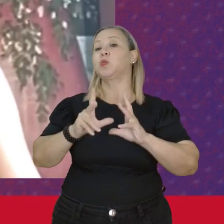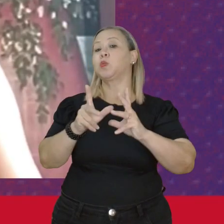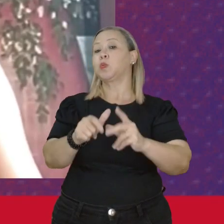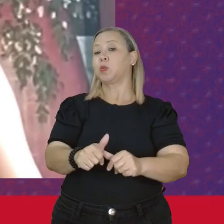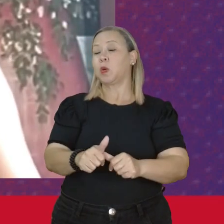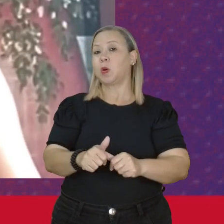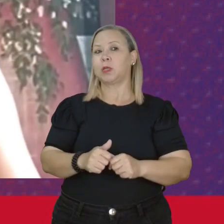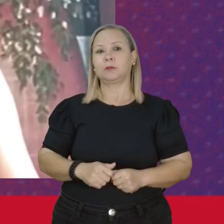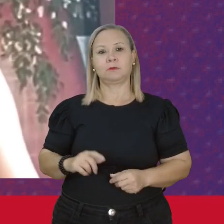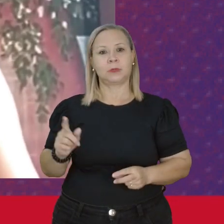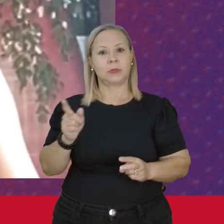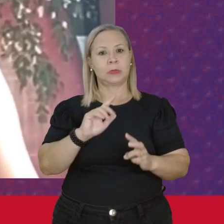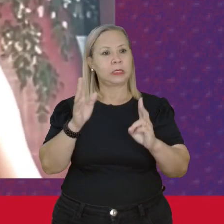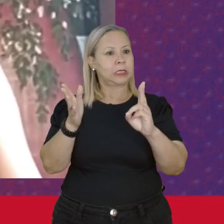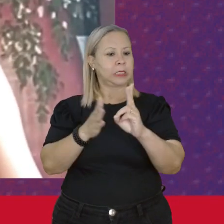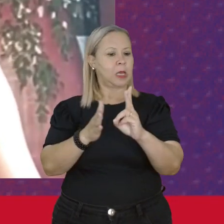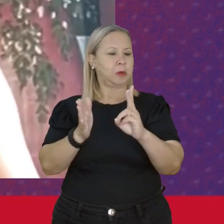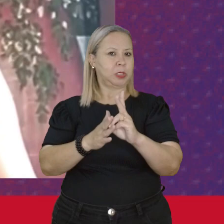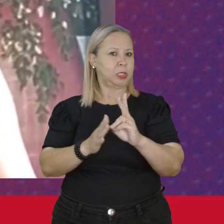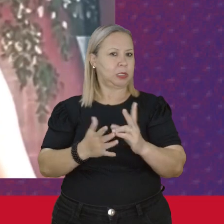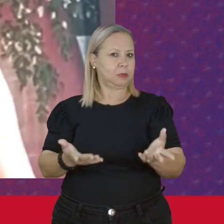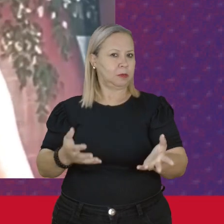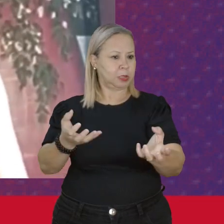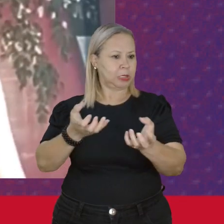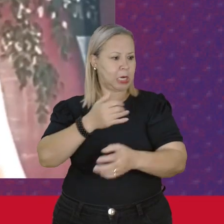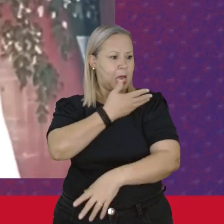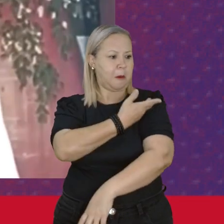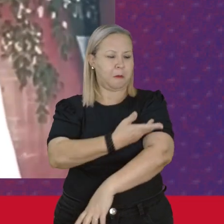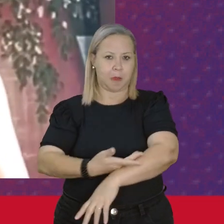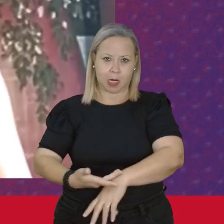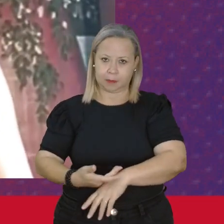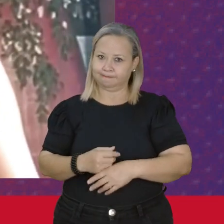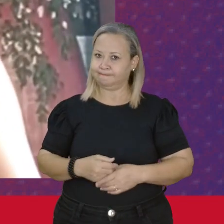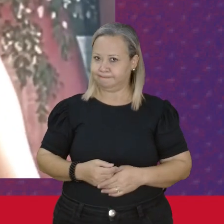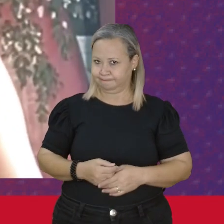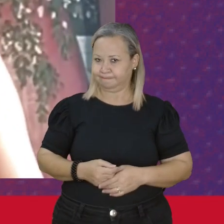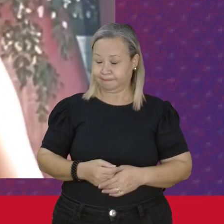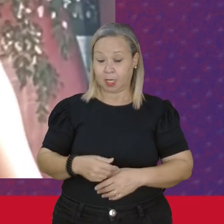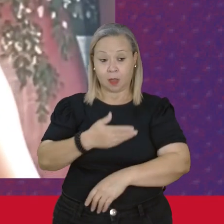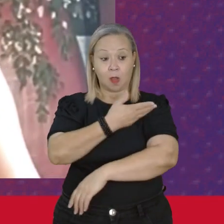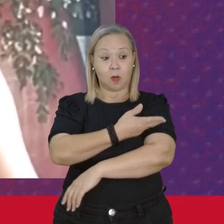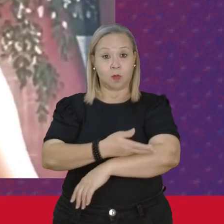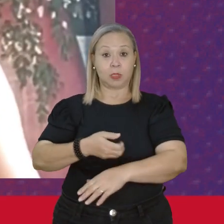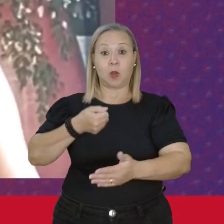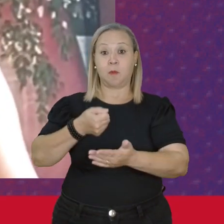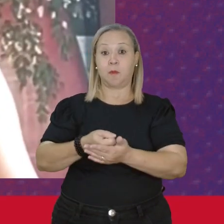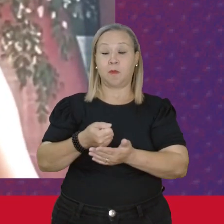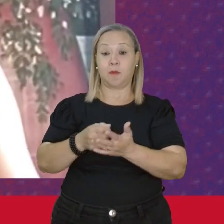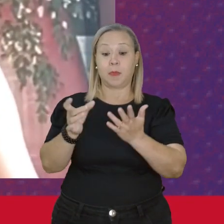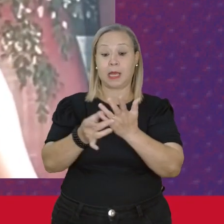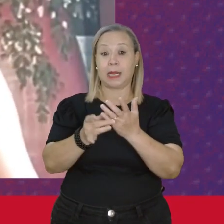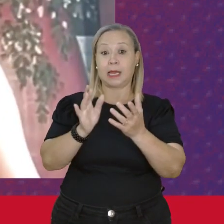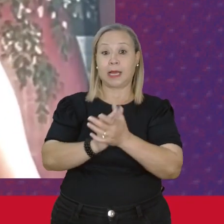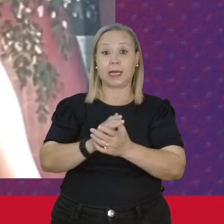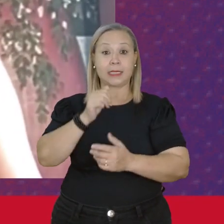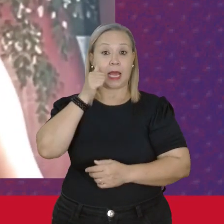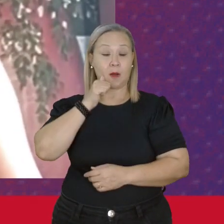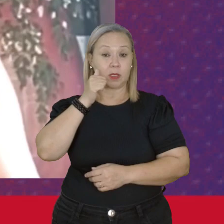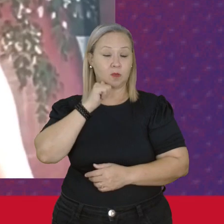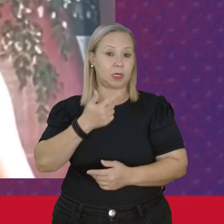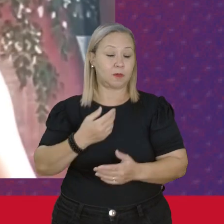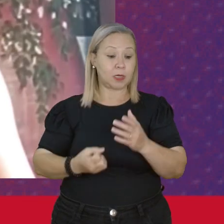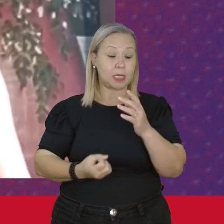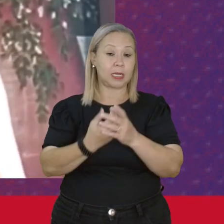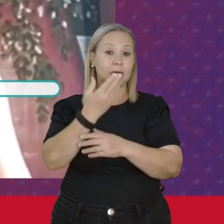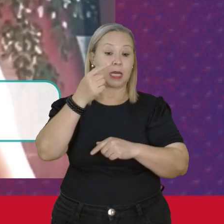Não indígena Então Os brancos Eram obrigados A casar com as mulheres Isso era uma Foi instituída Uma política